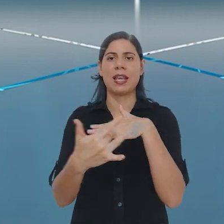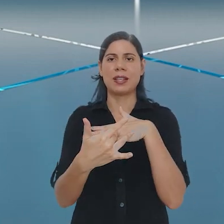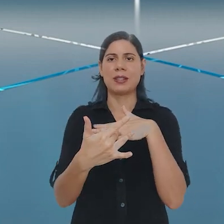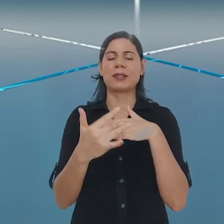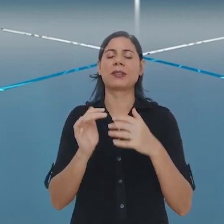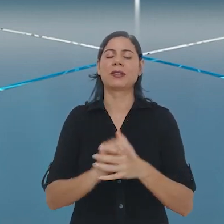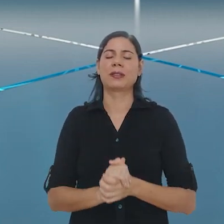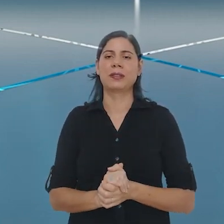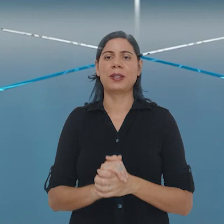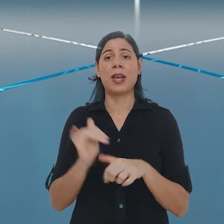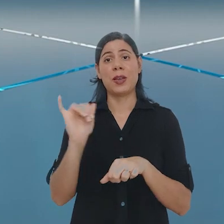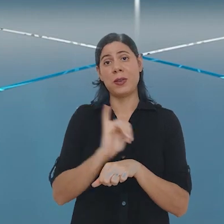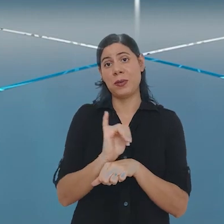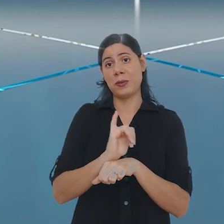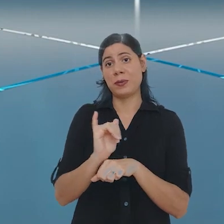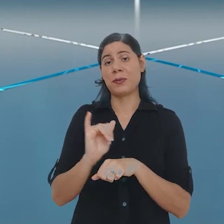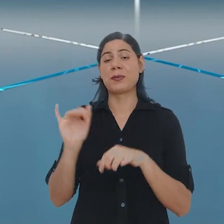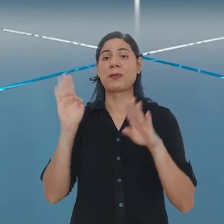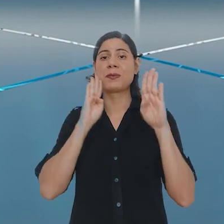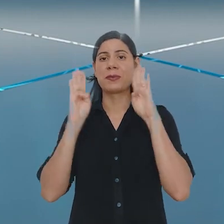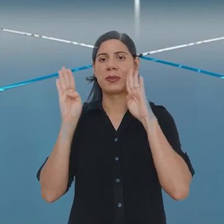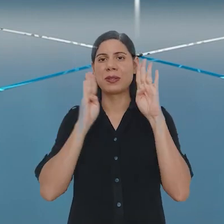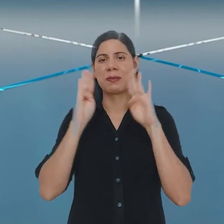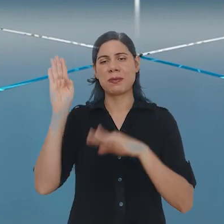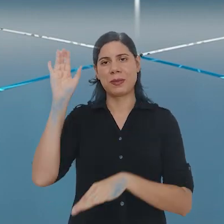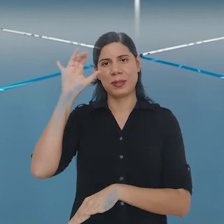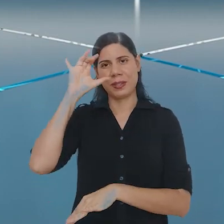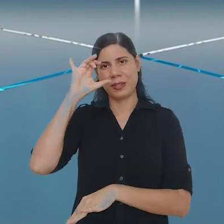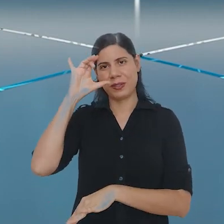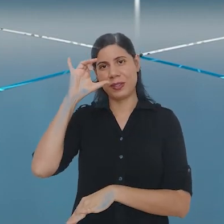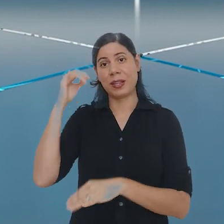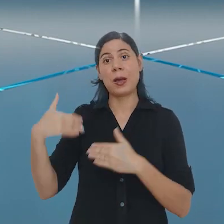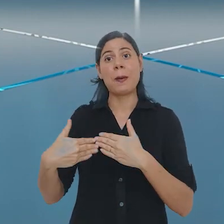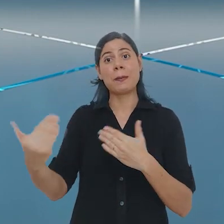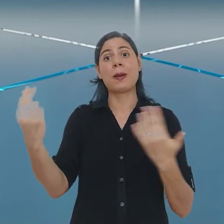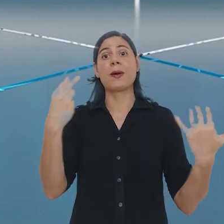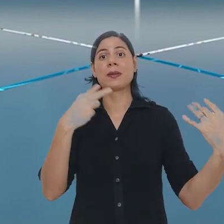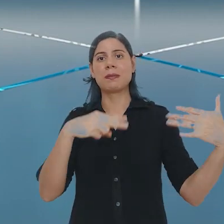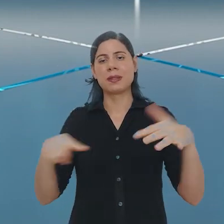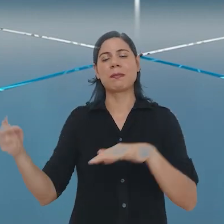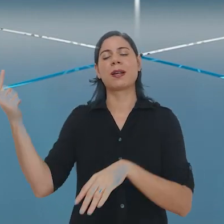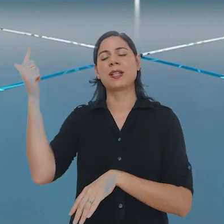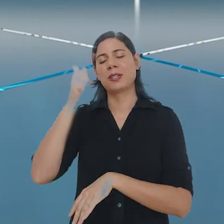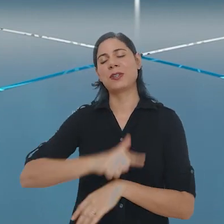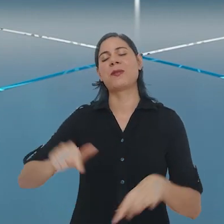redes sociais, como o YouTube, o Facebook e o Instagram. E semana que